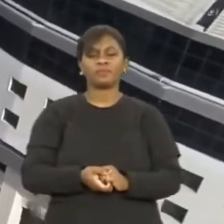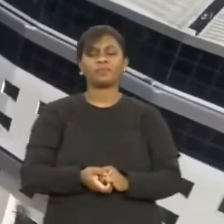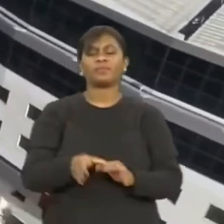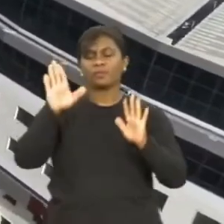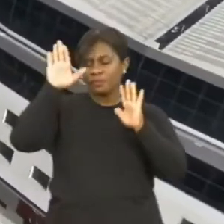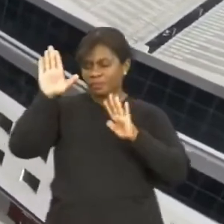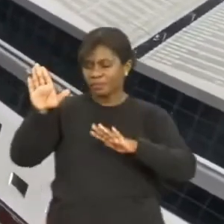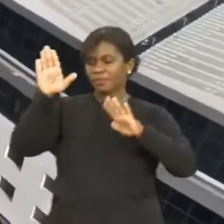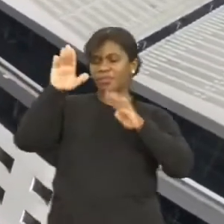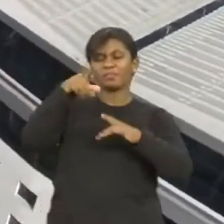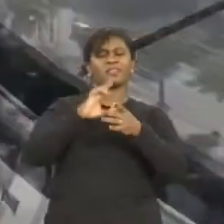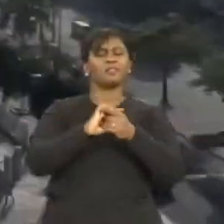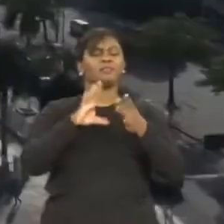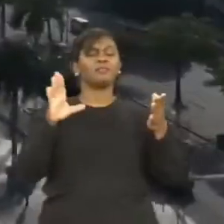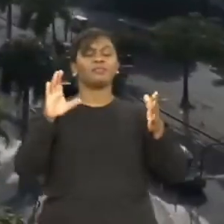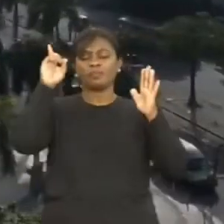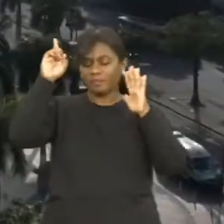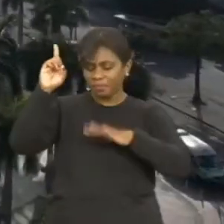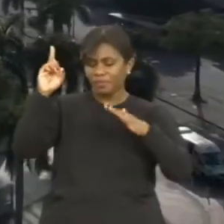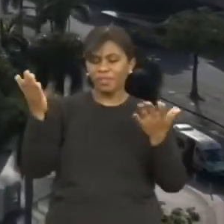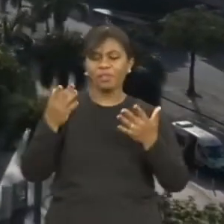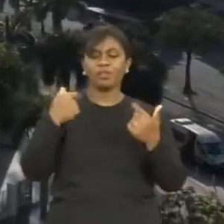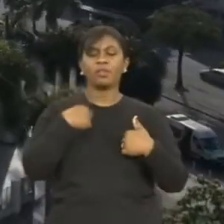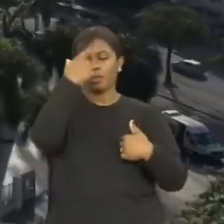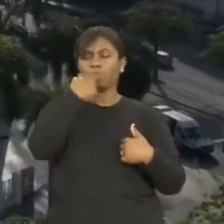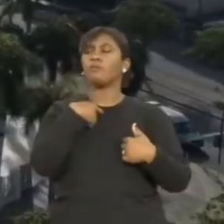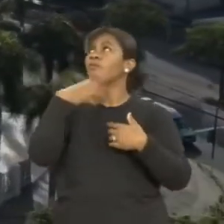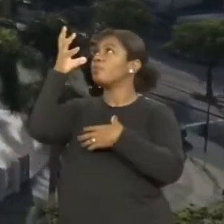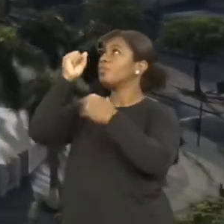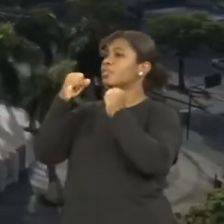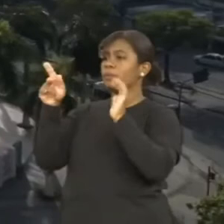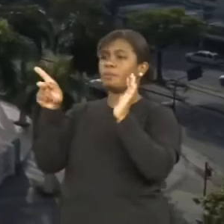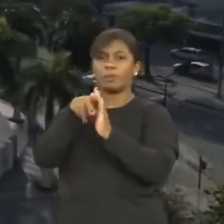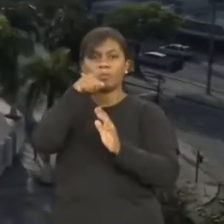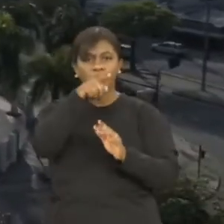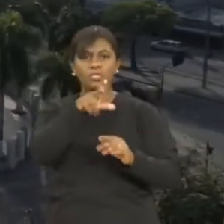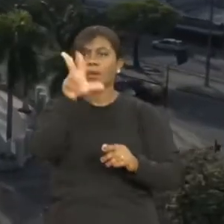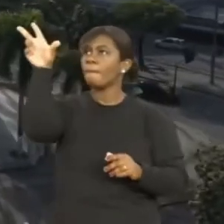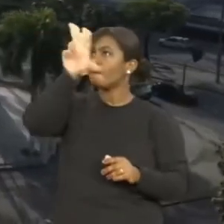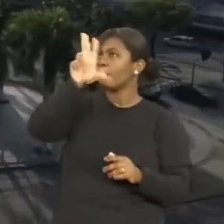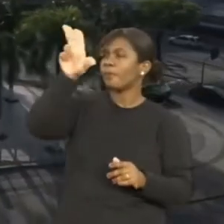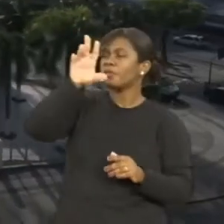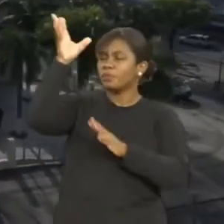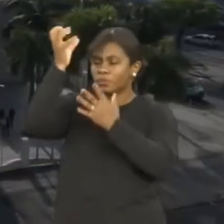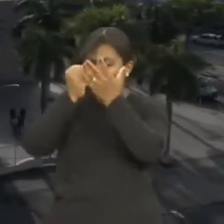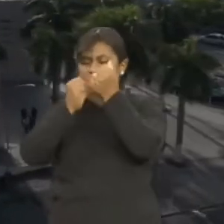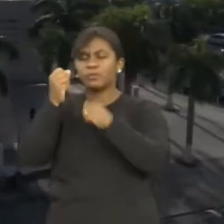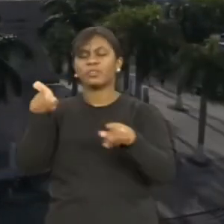Adore, fique à vontade. Agora eu vou buscar para mim, você busca para você, fique à vontade.